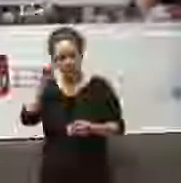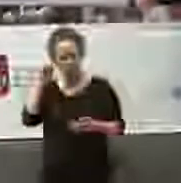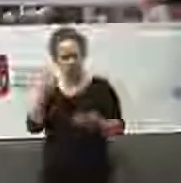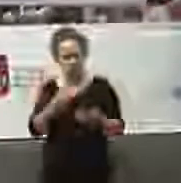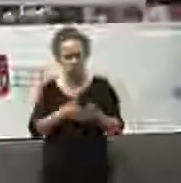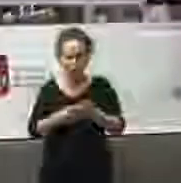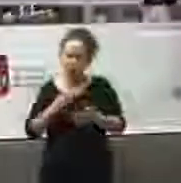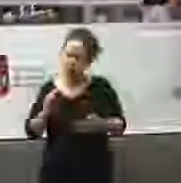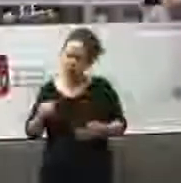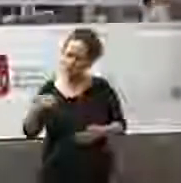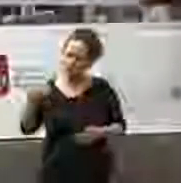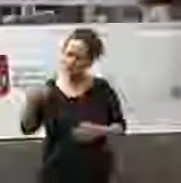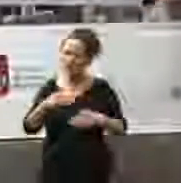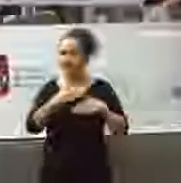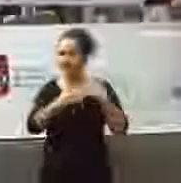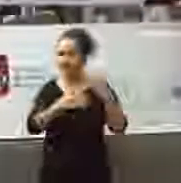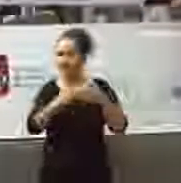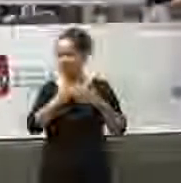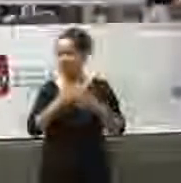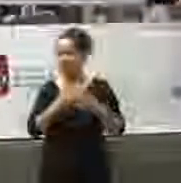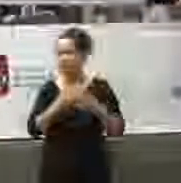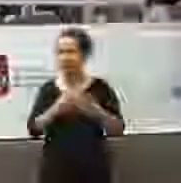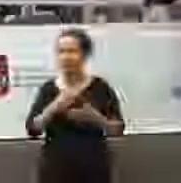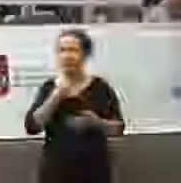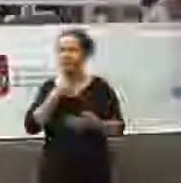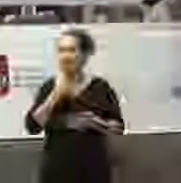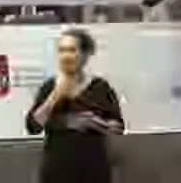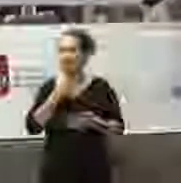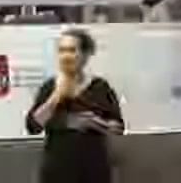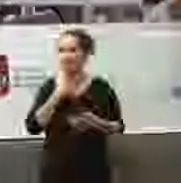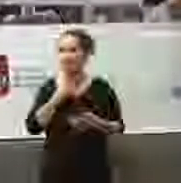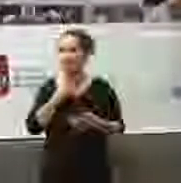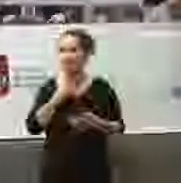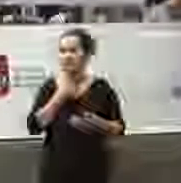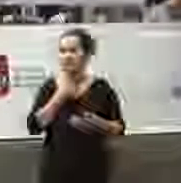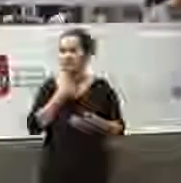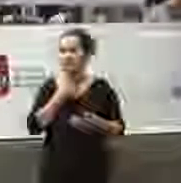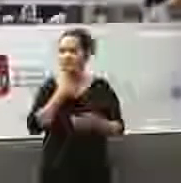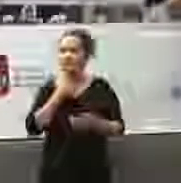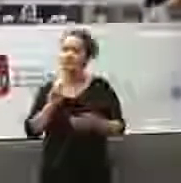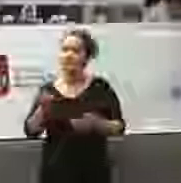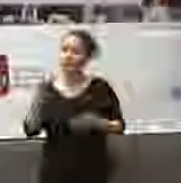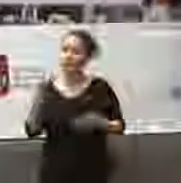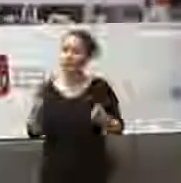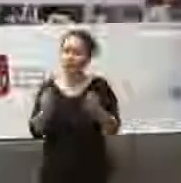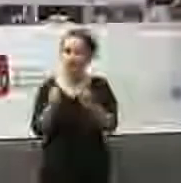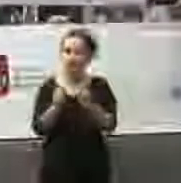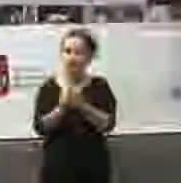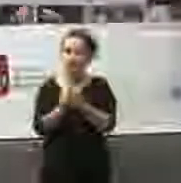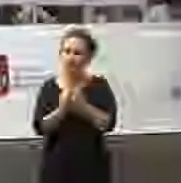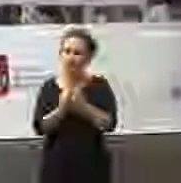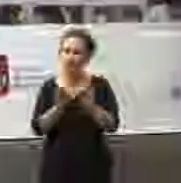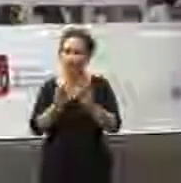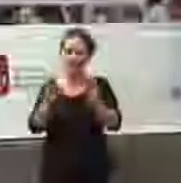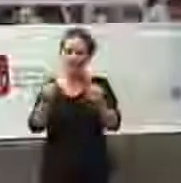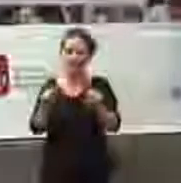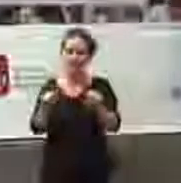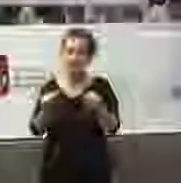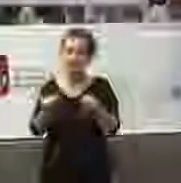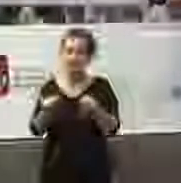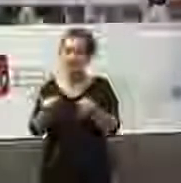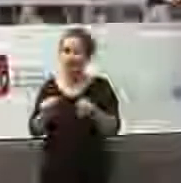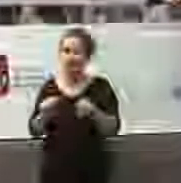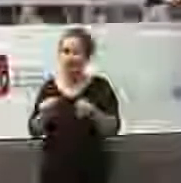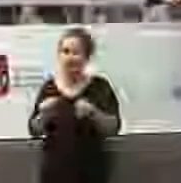sequência é e não poderá permanecer conosco até o final fazendo aqui uma